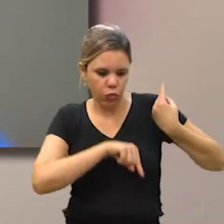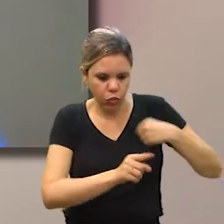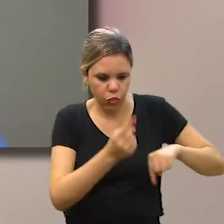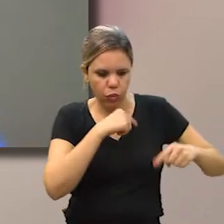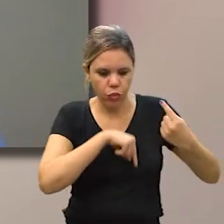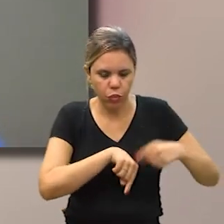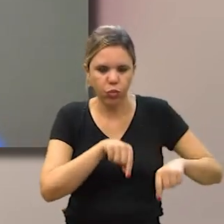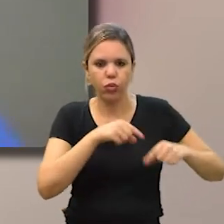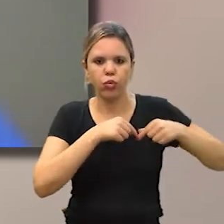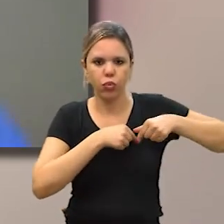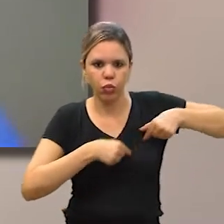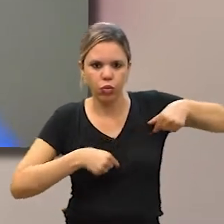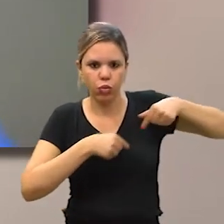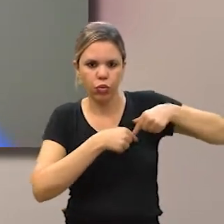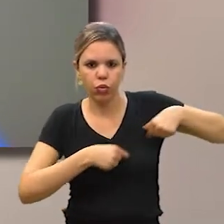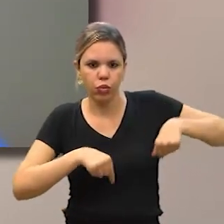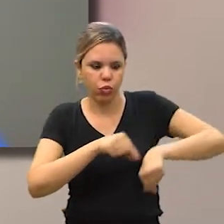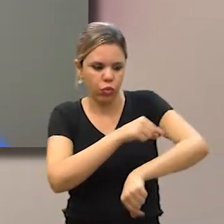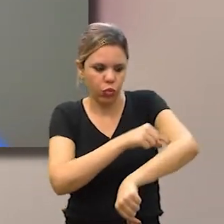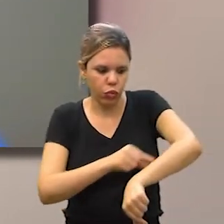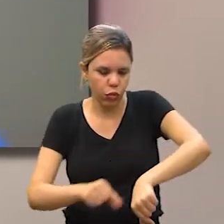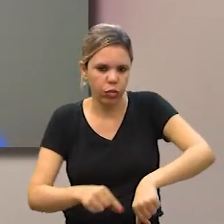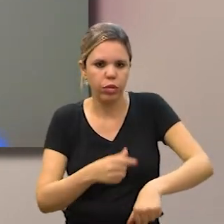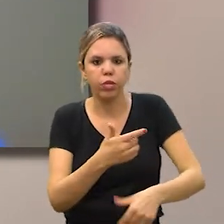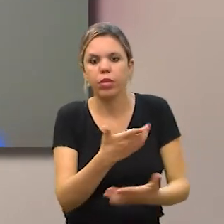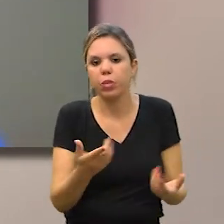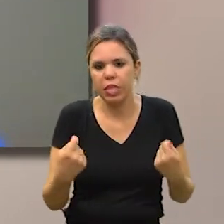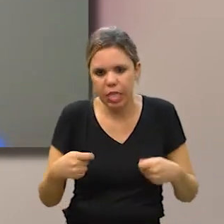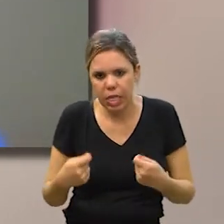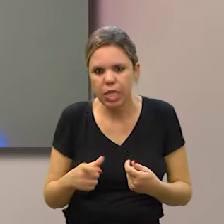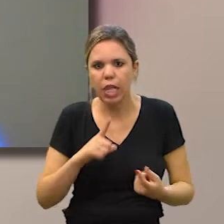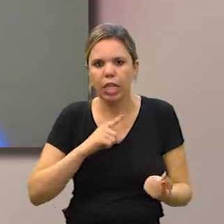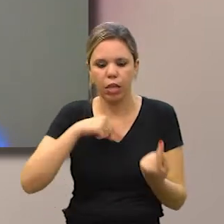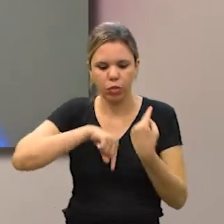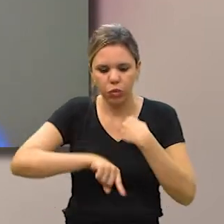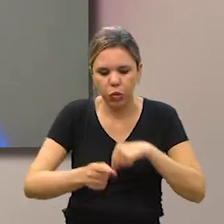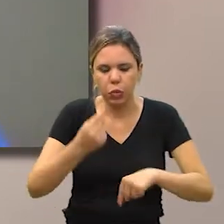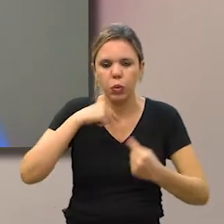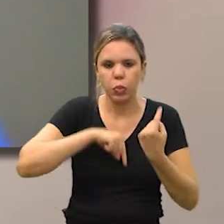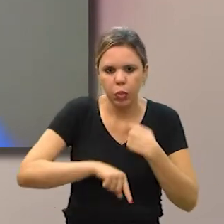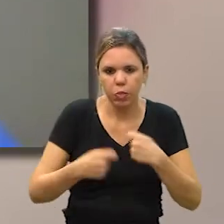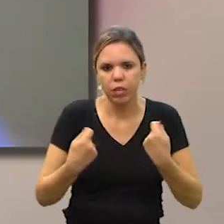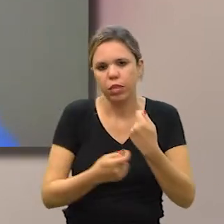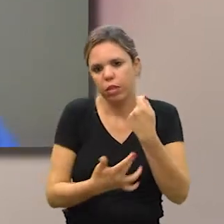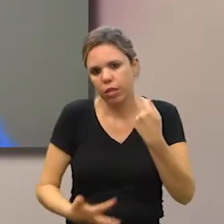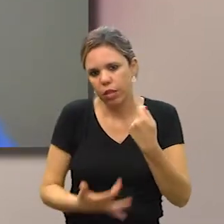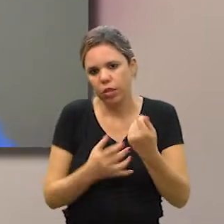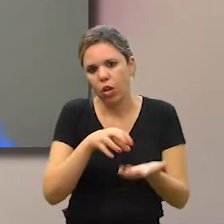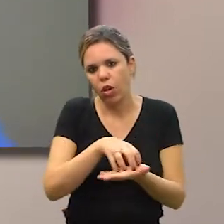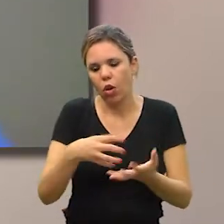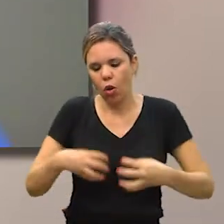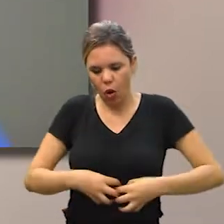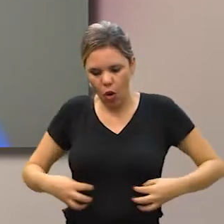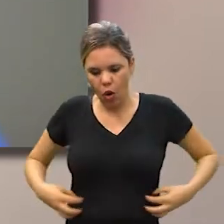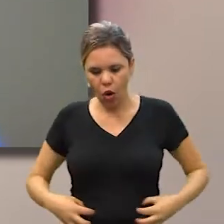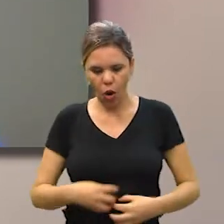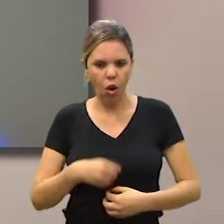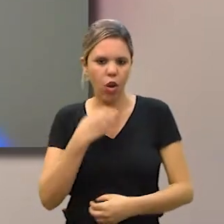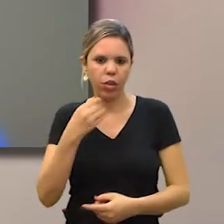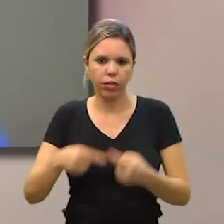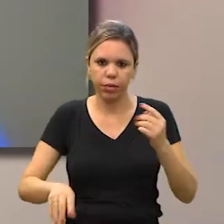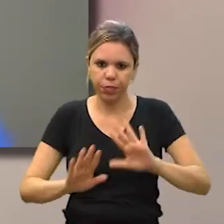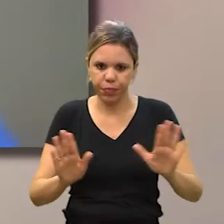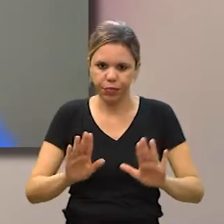das artérias senão a gente não teria uma irrigação os órgãos não funcionarem direito